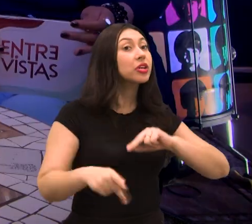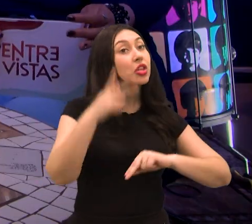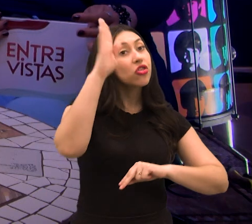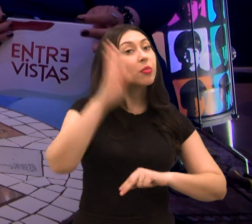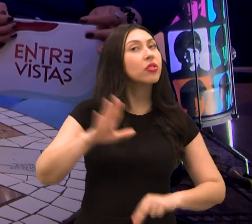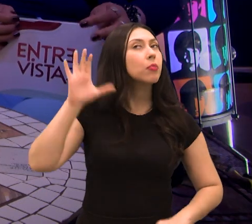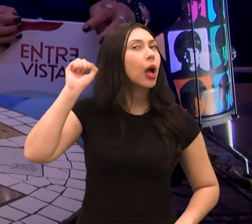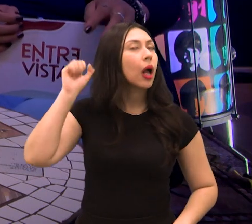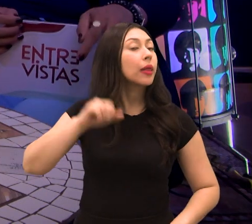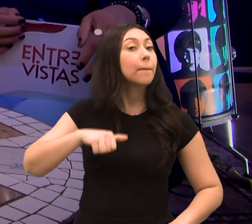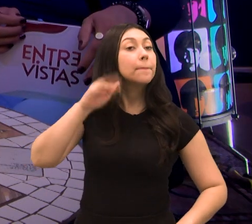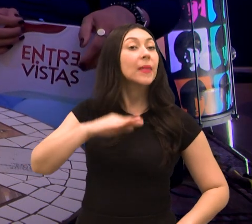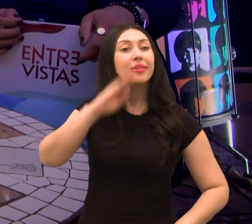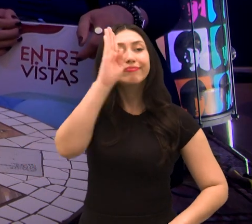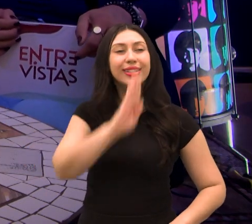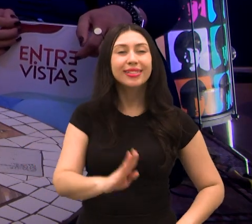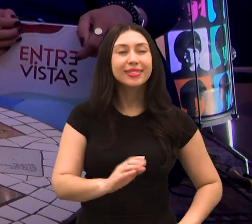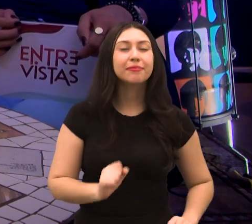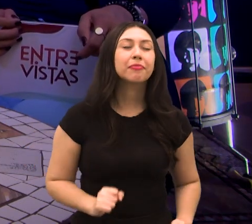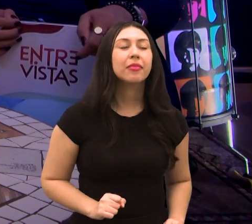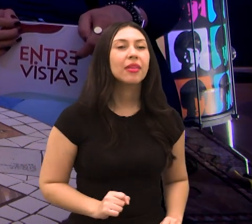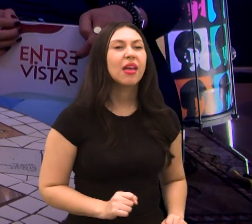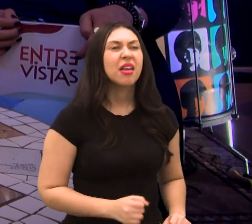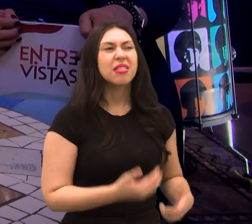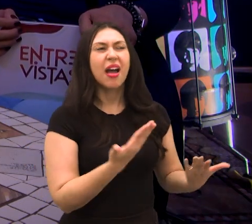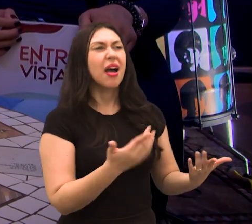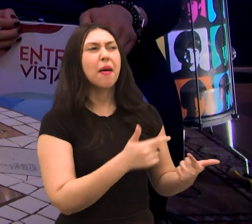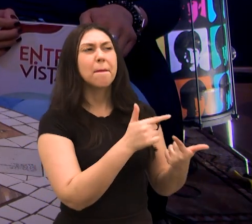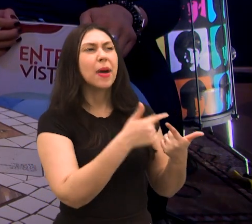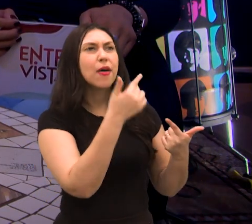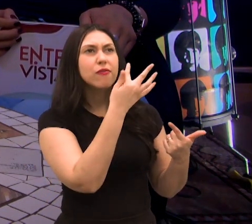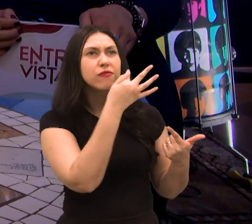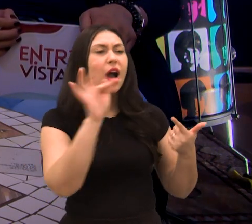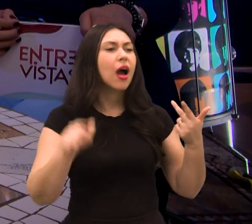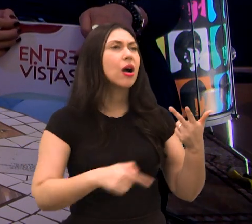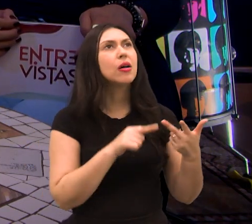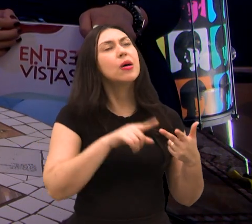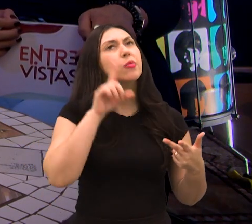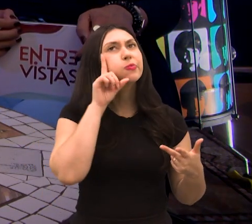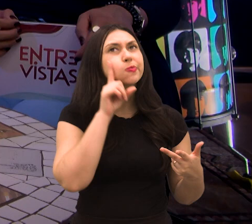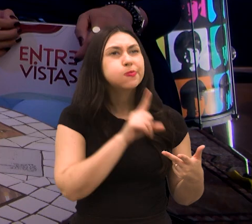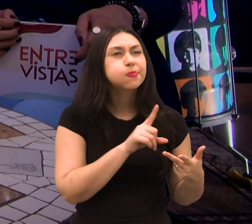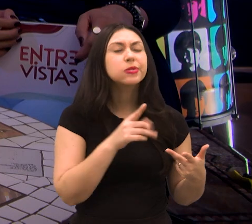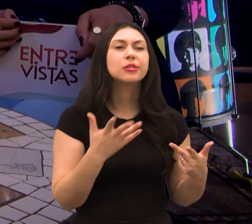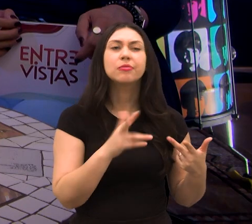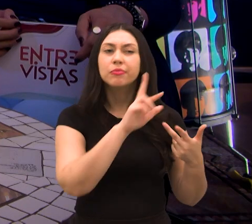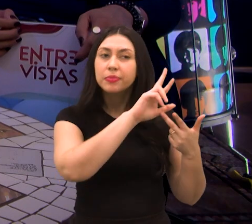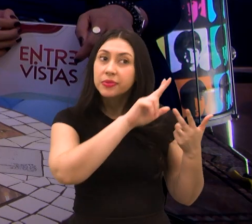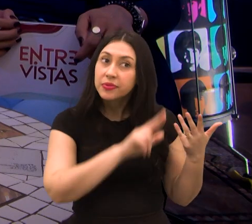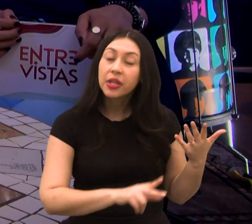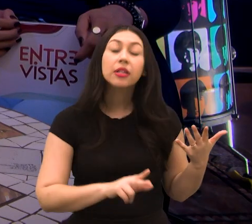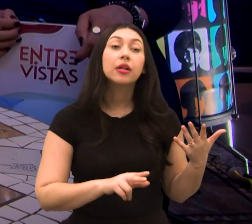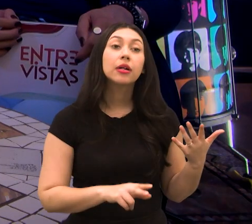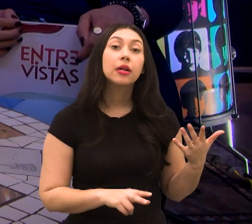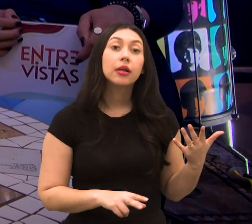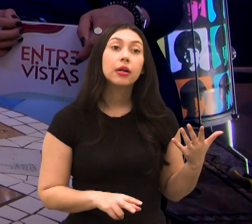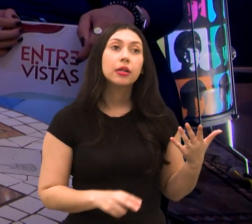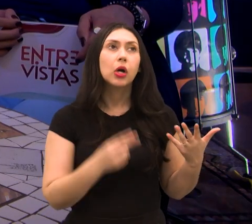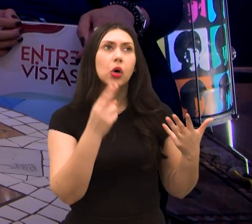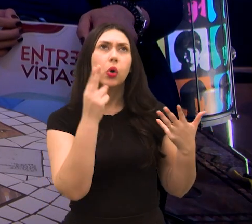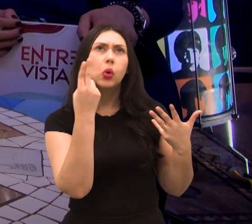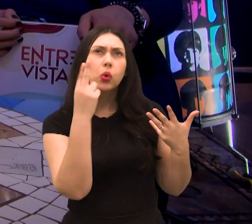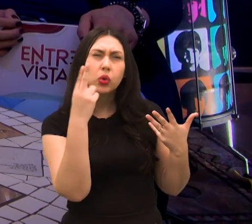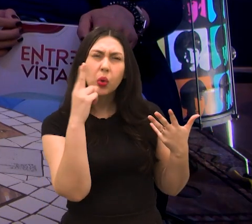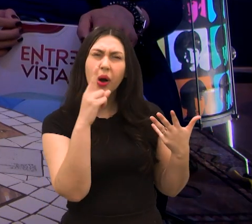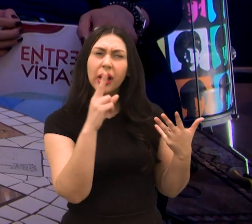muito mais música brasileira do que estrangeira. Uhum. E aí os outros países, França, Estados Unidos, os poucos lugares onde eu tive a oportunidade